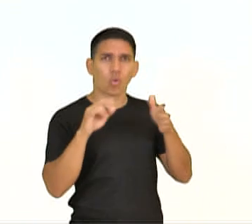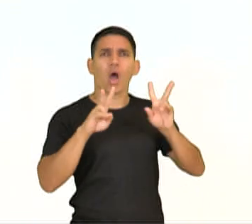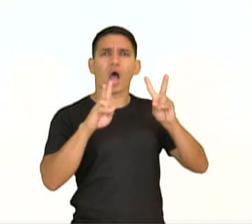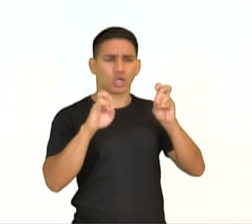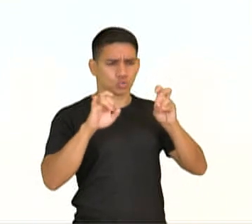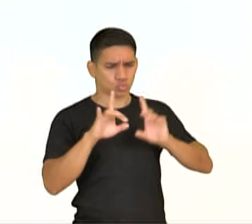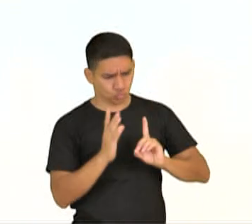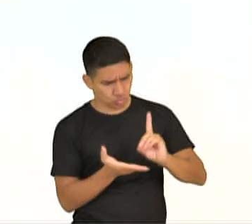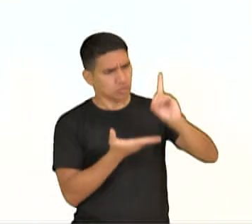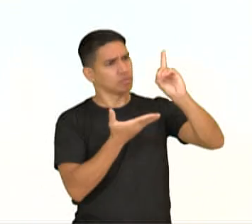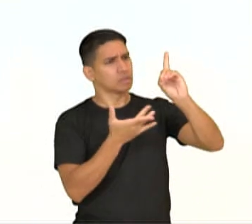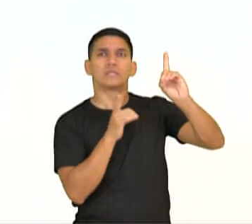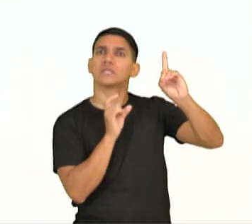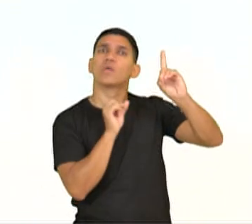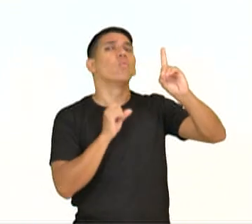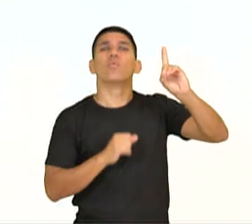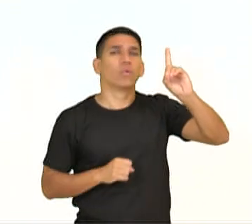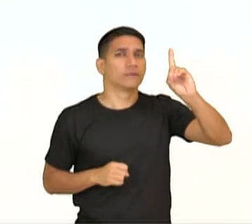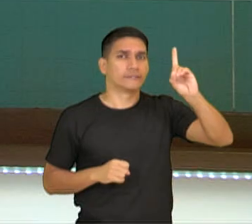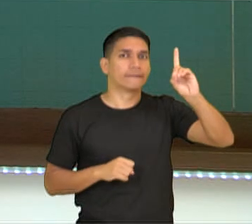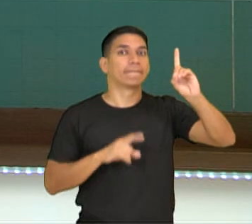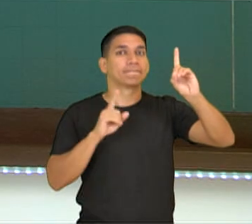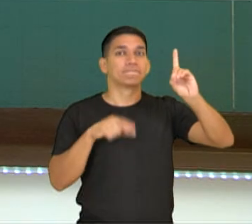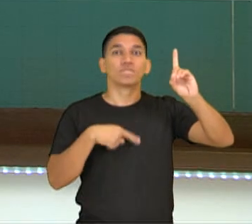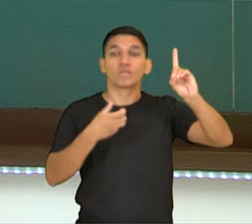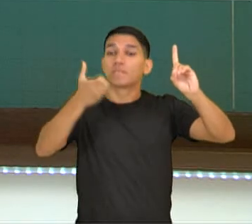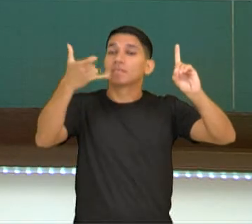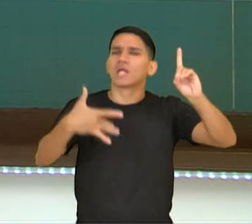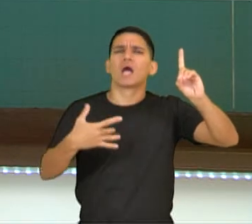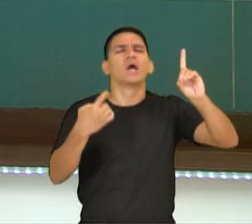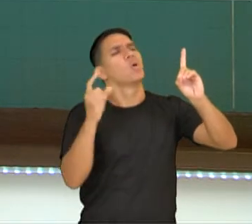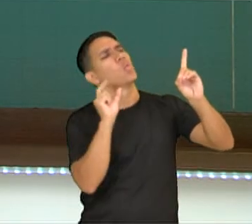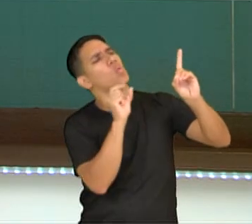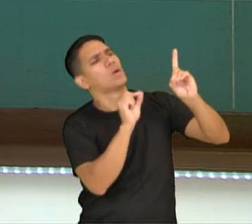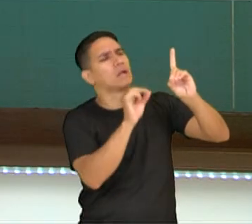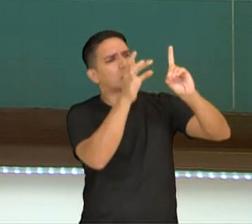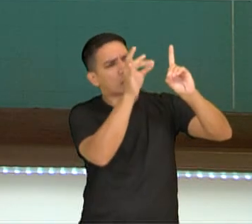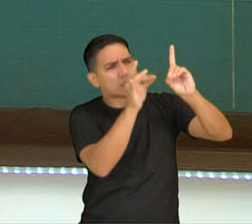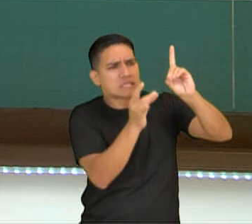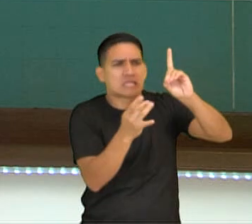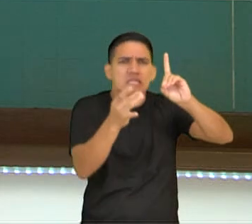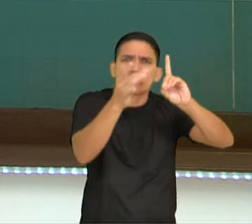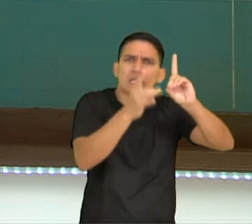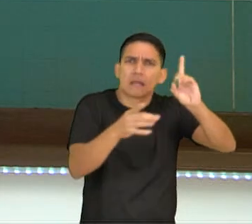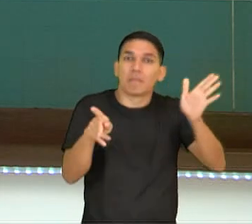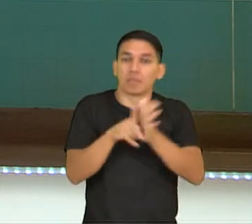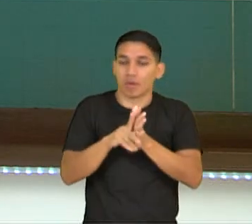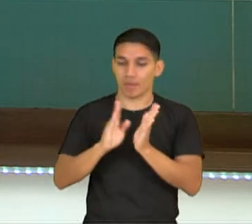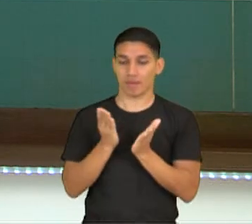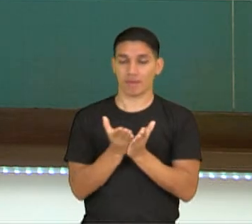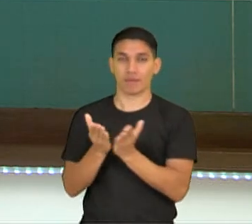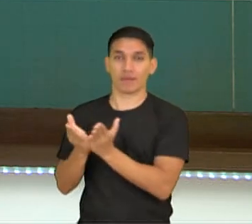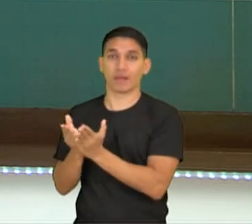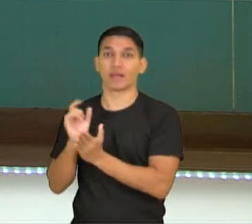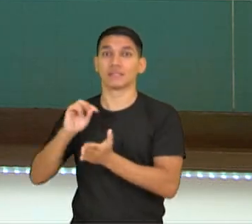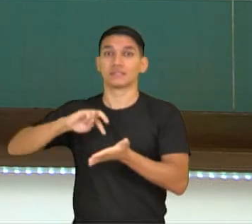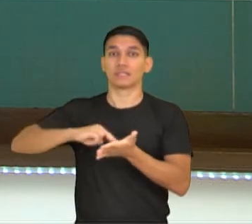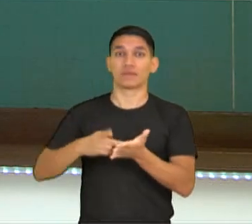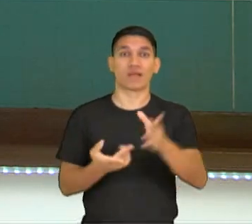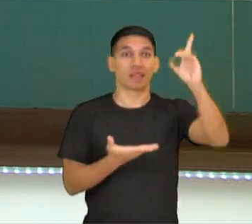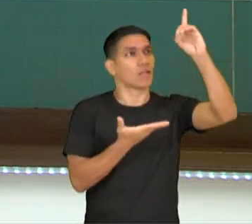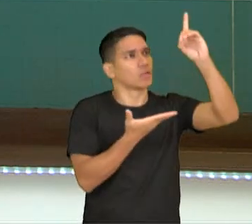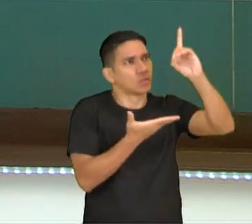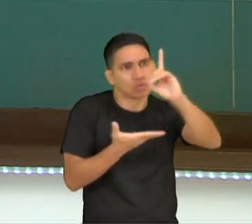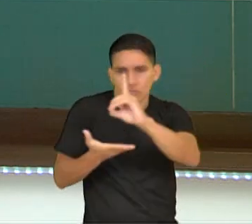para a noção de Deus, ou seja, a justificação racional é feita pela patrística, onde Deus é o centro do universo.